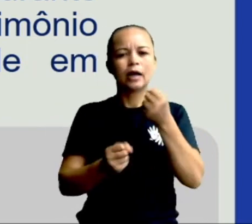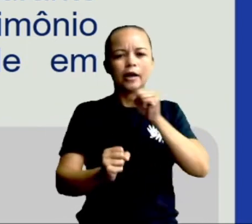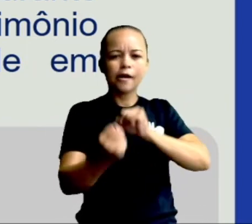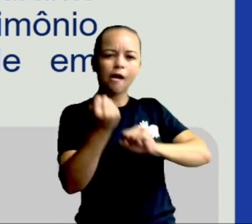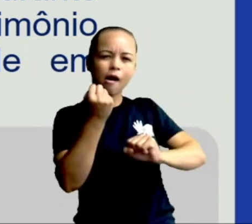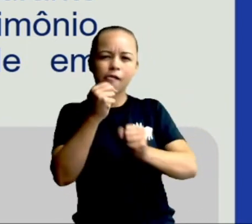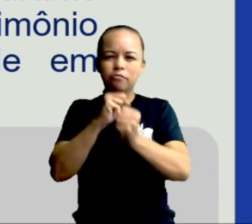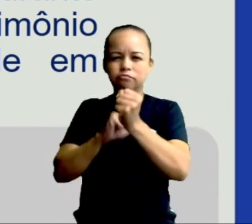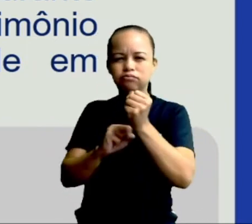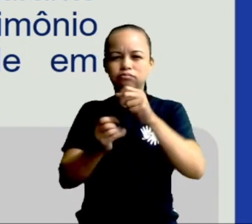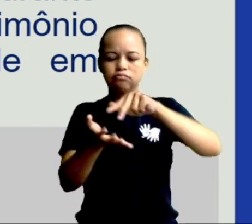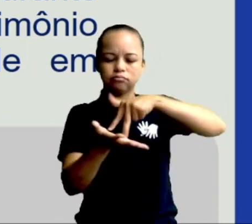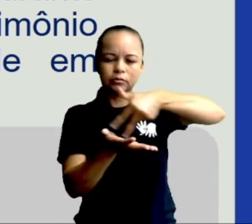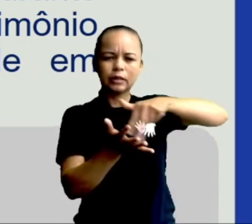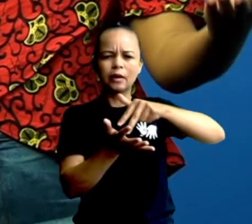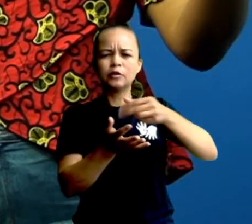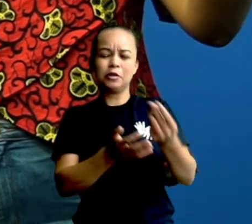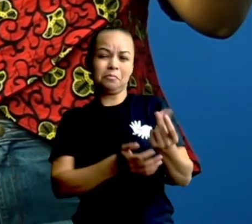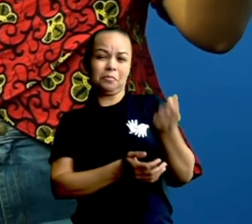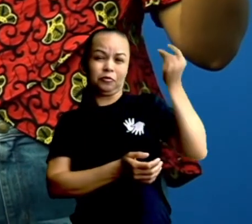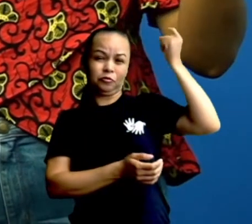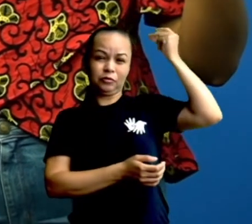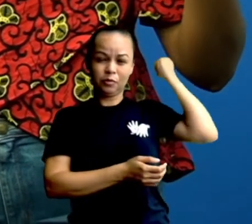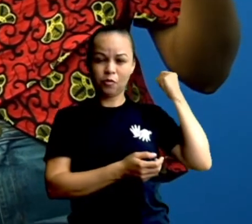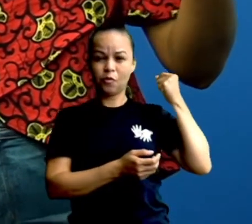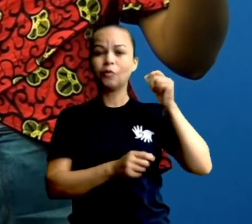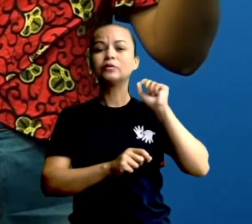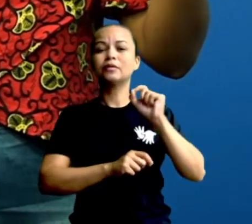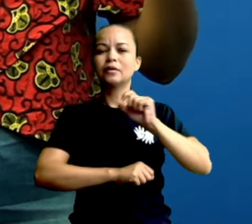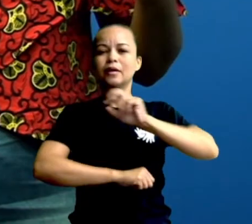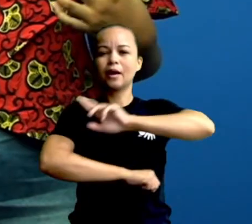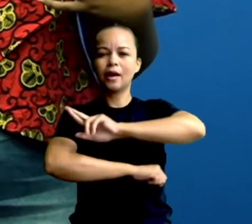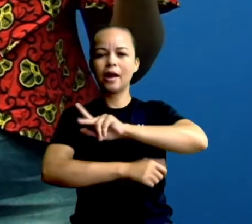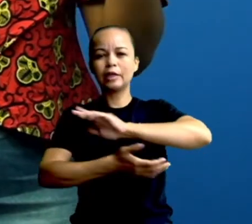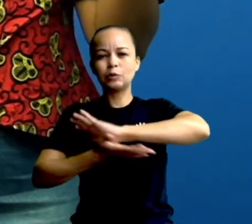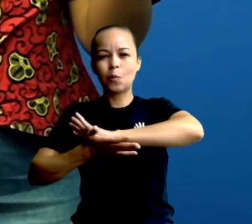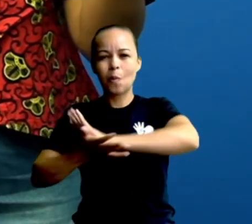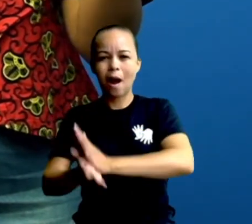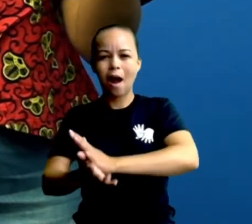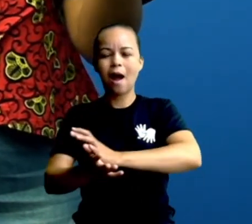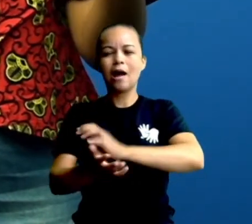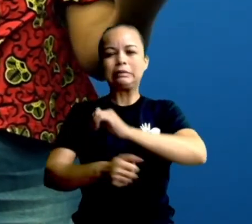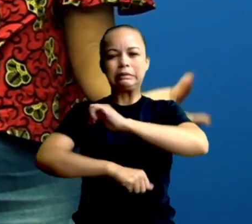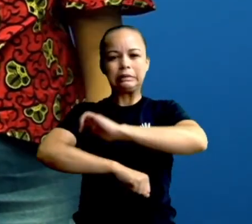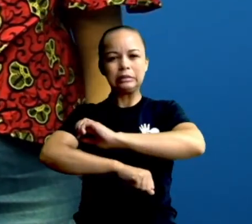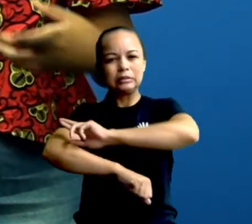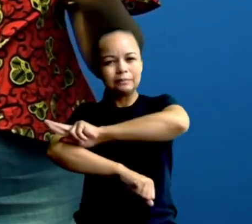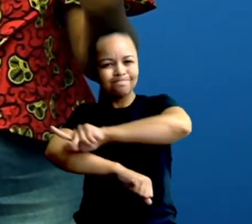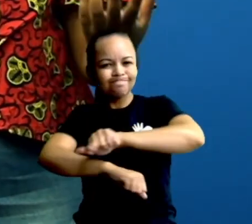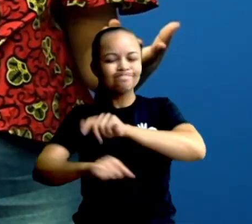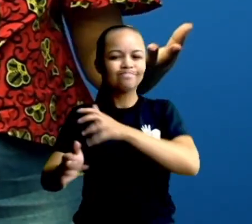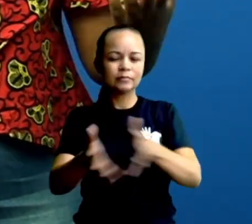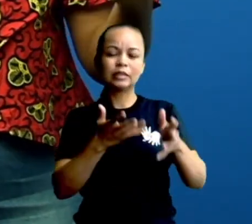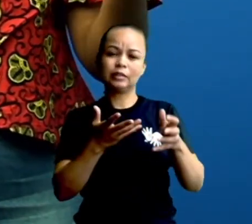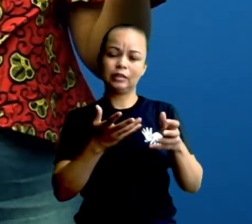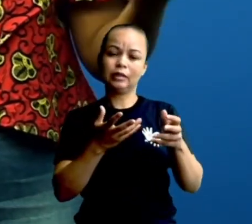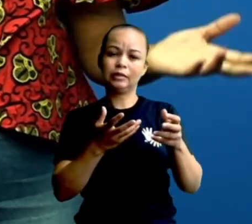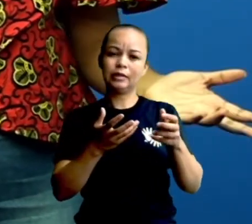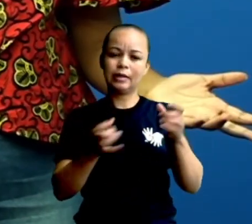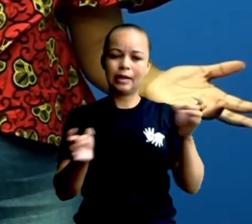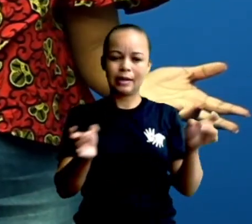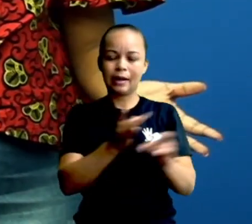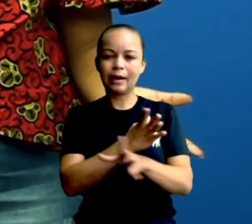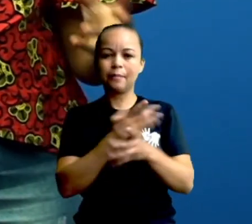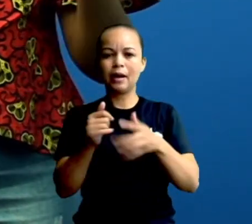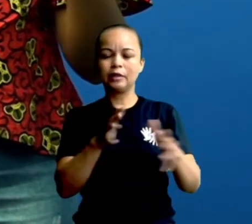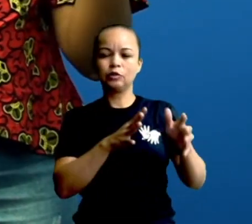tempo, por causa do racismo, né, e dessa tentativa de apagar culturalmente os povos de